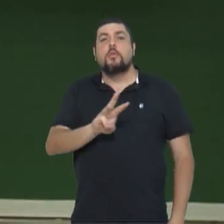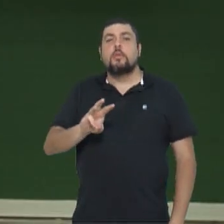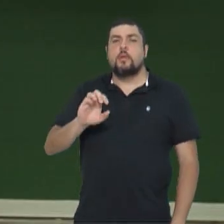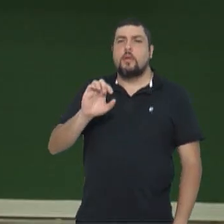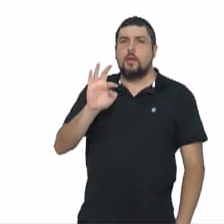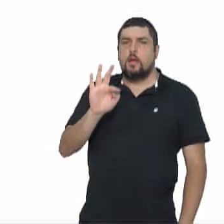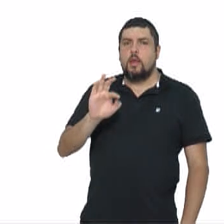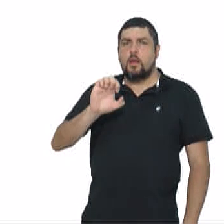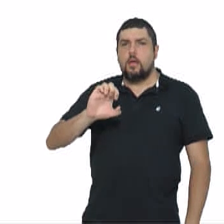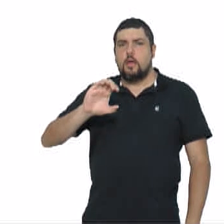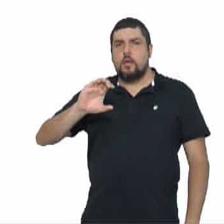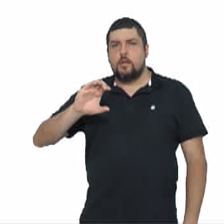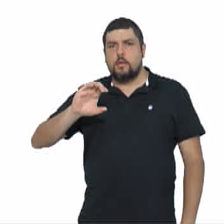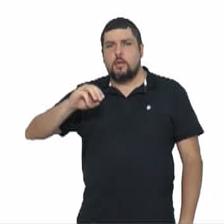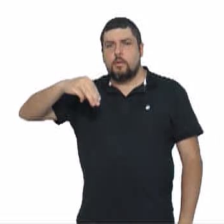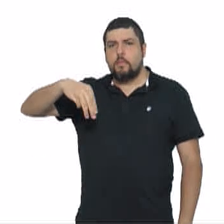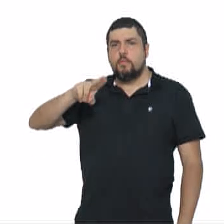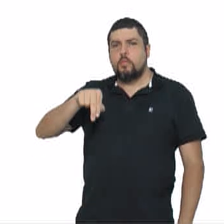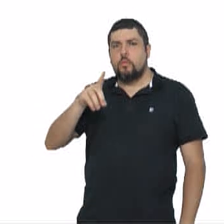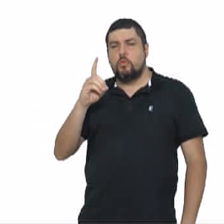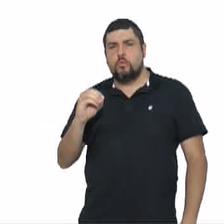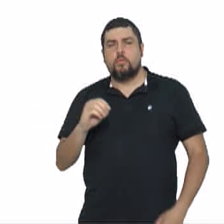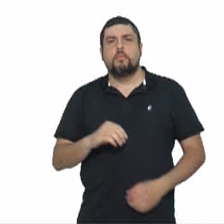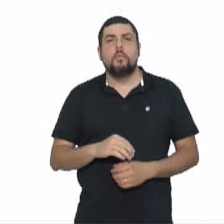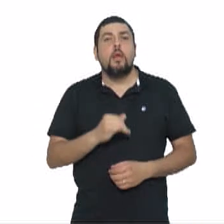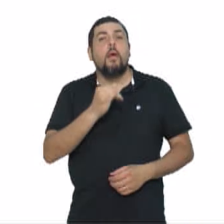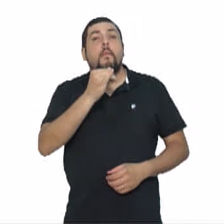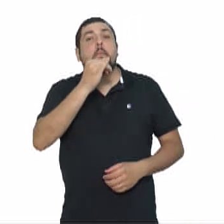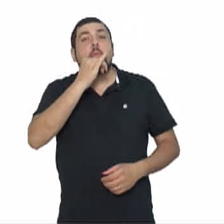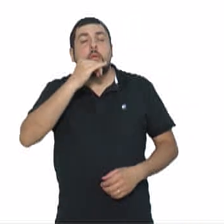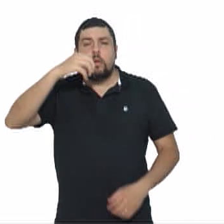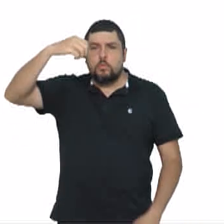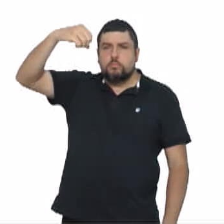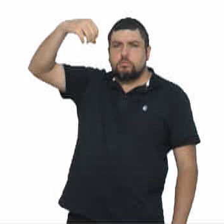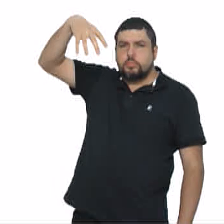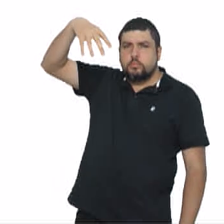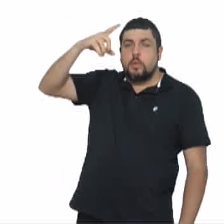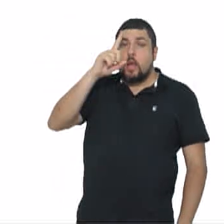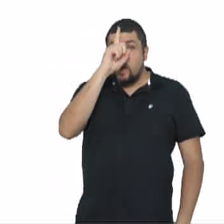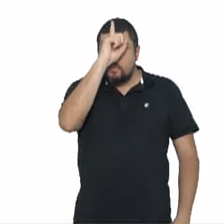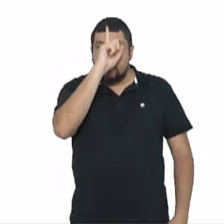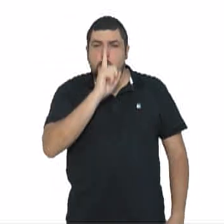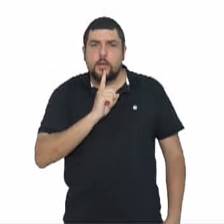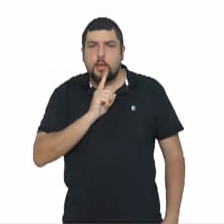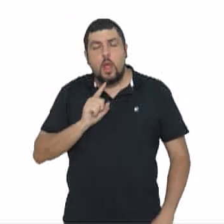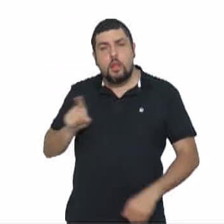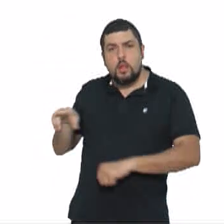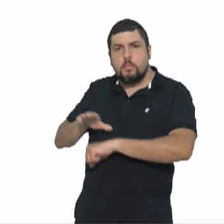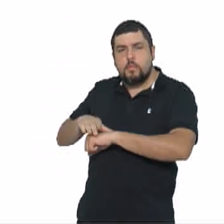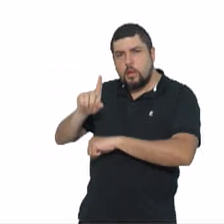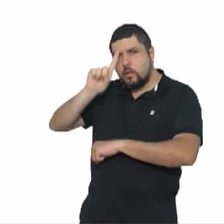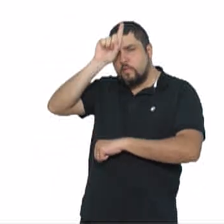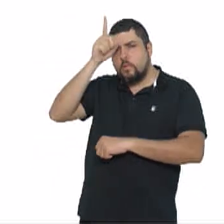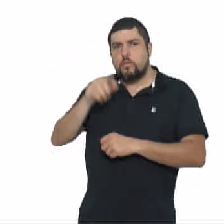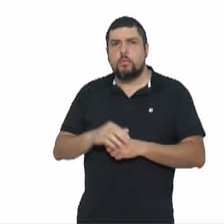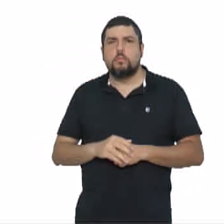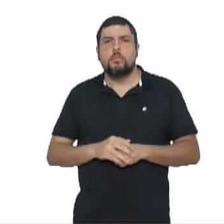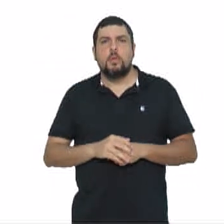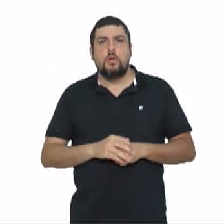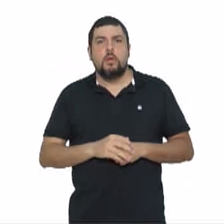bacana. Então, por exemplo, a lâmpada elétrica incandescente é uma das invenções dele. Rodas de